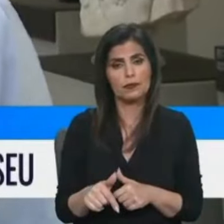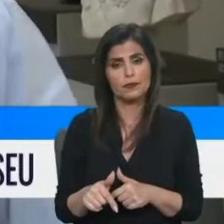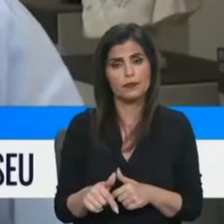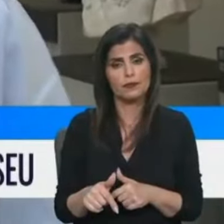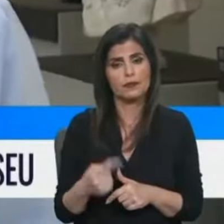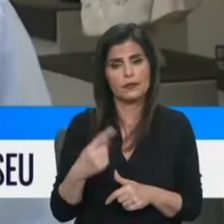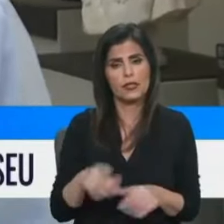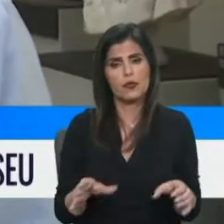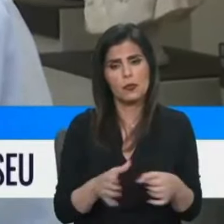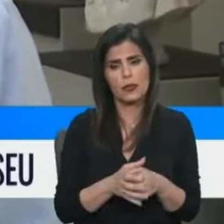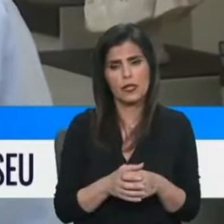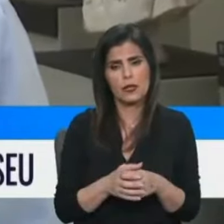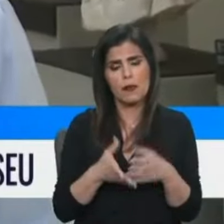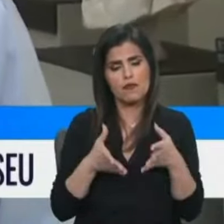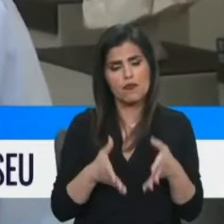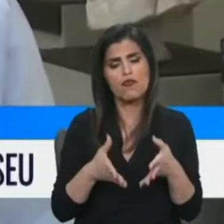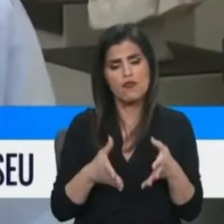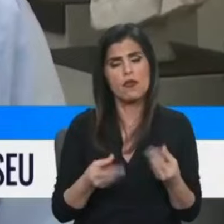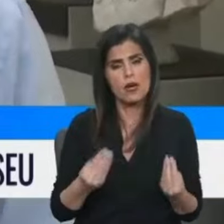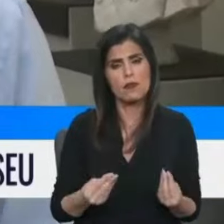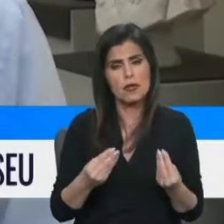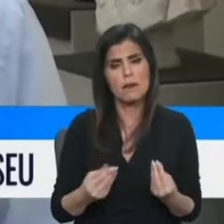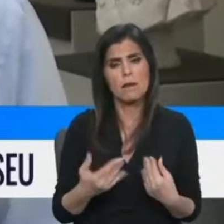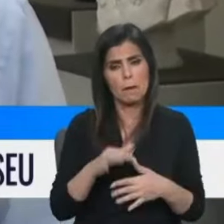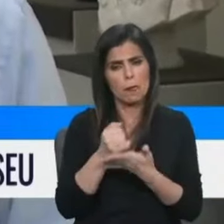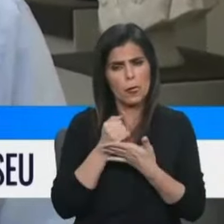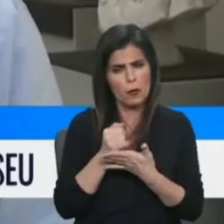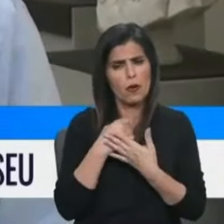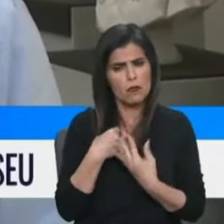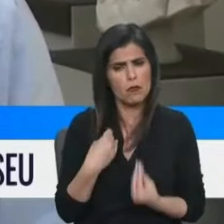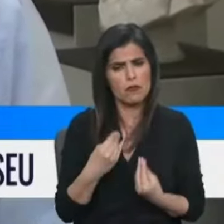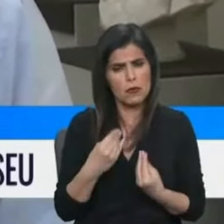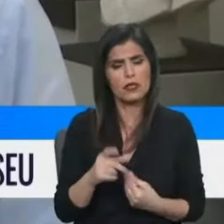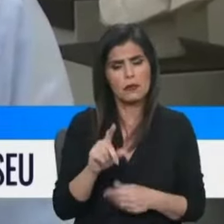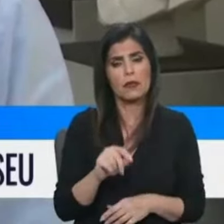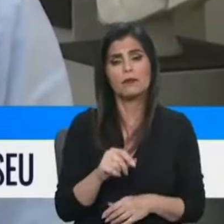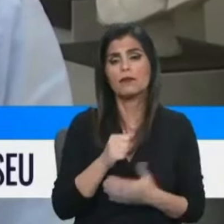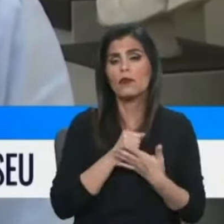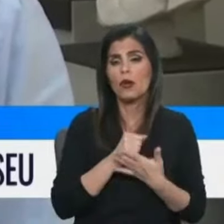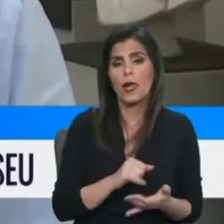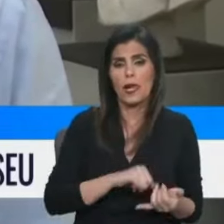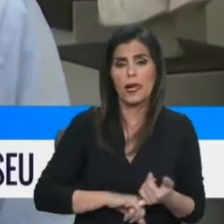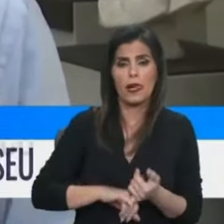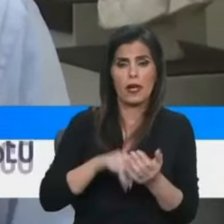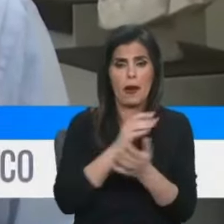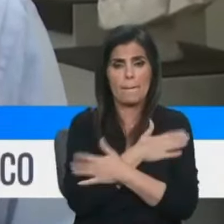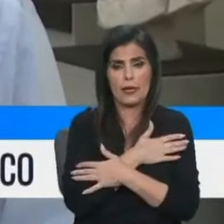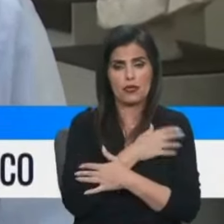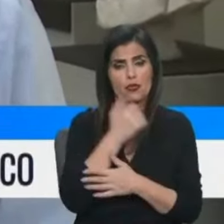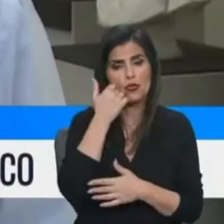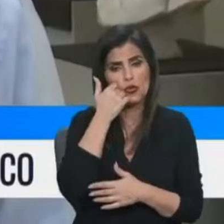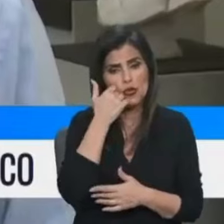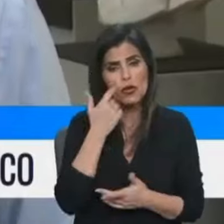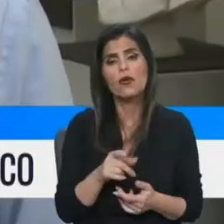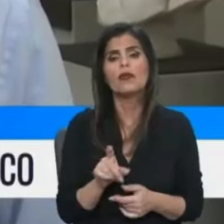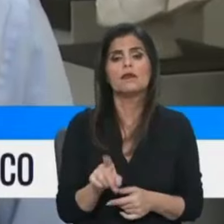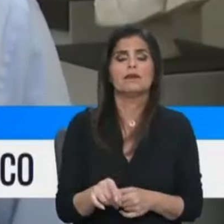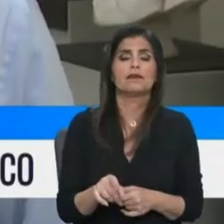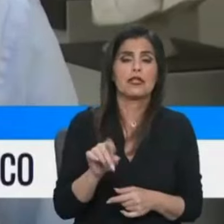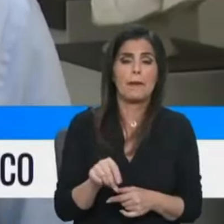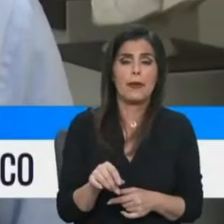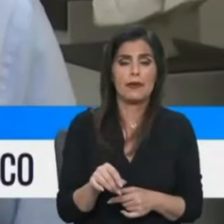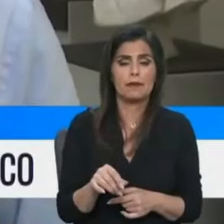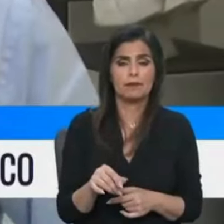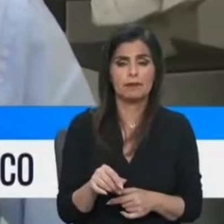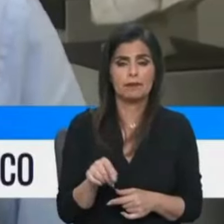com uma equipa muito dedicada, mas também com muitos apoios. Logo à partida, o apoio da Associação de Amigos do Museu, o Círculo de José Figueiredo, mas